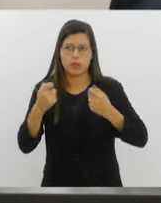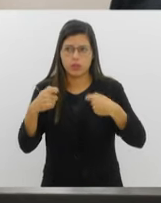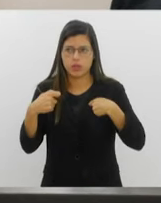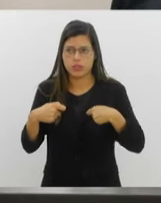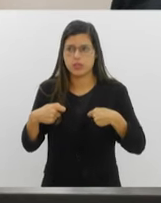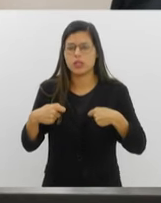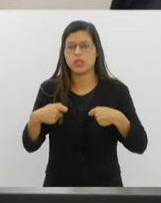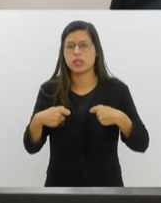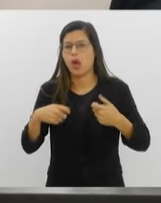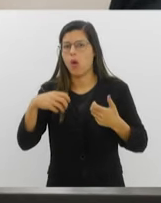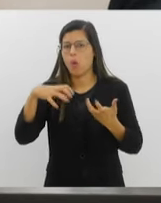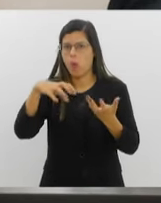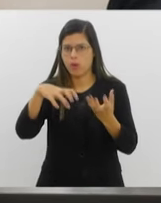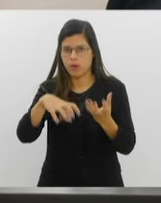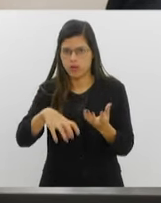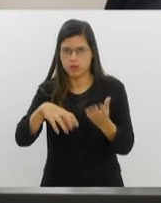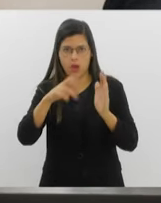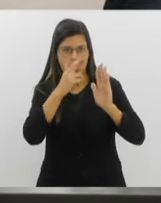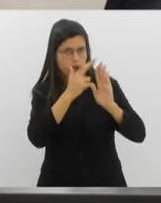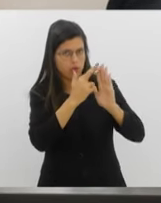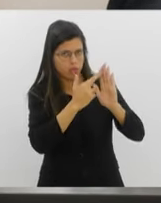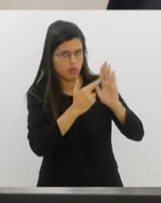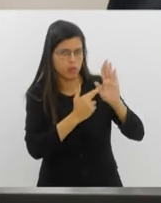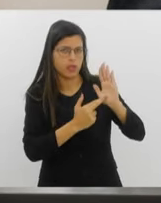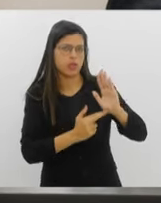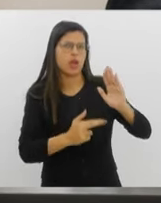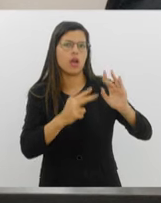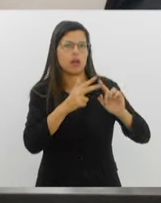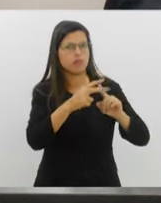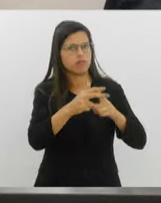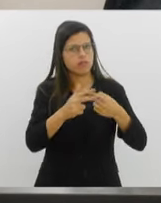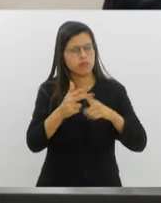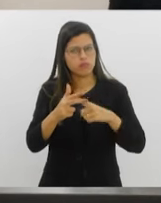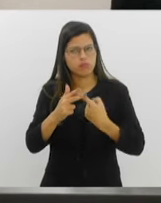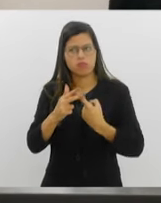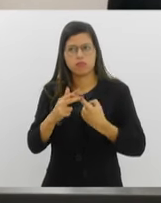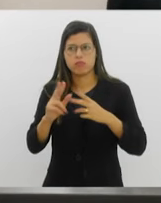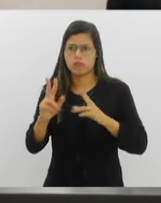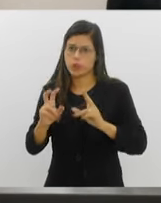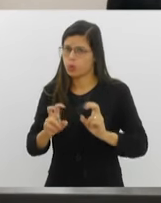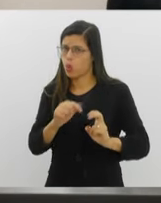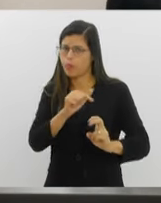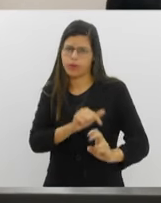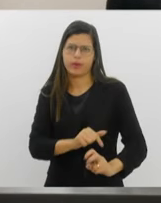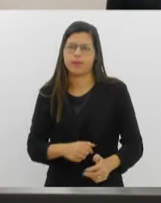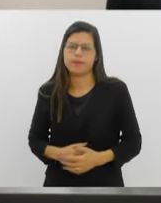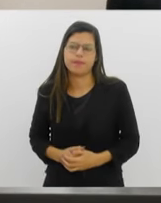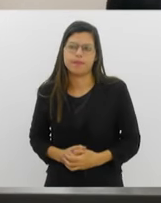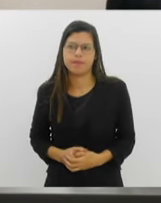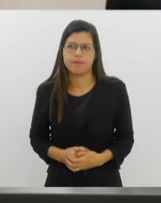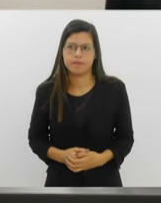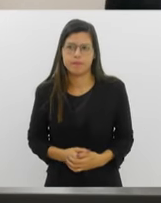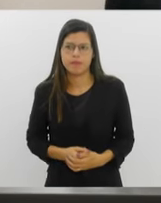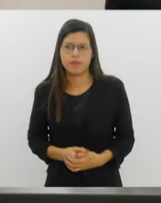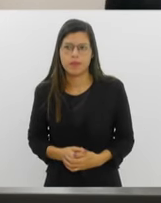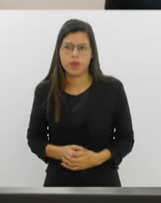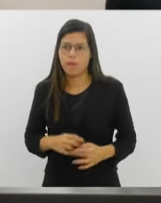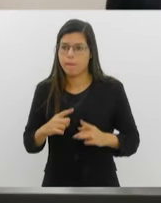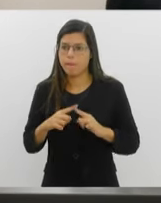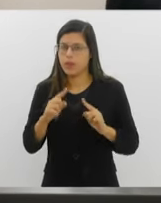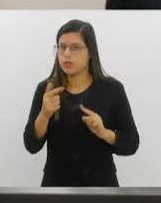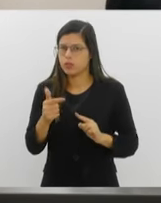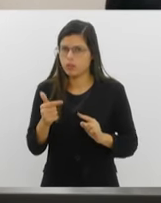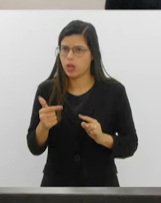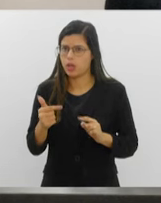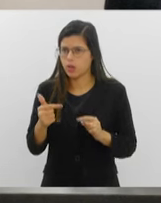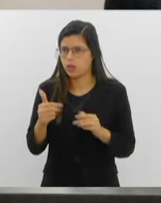Congresso Nacional regulamentar, editar algo pertinente à matéria. No entanto, não há, e eu estou com o voto do